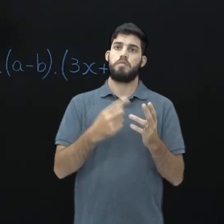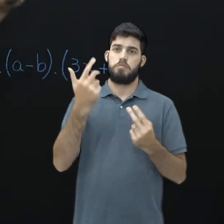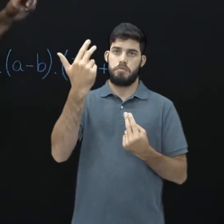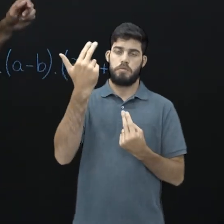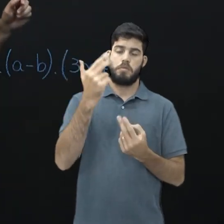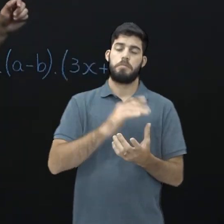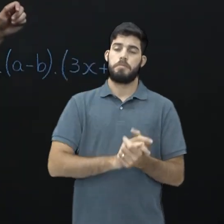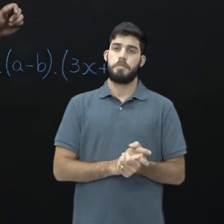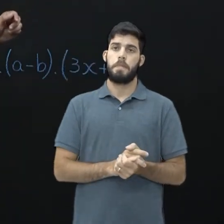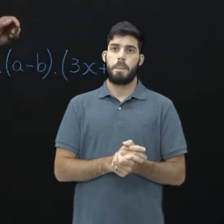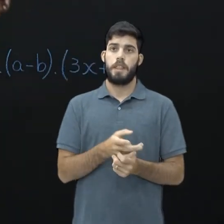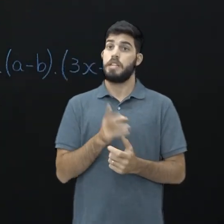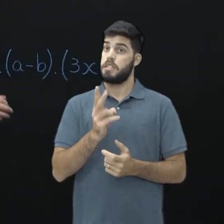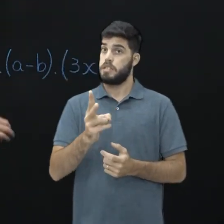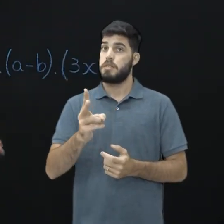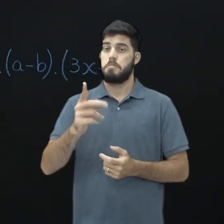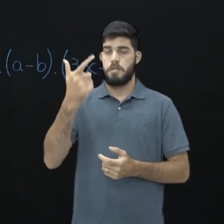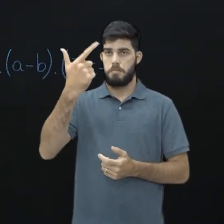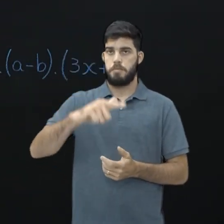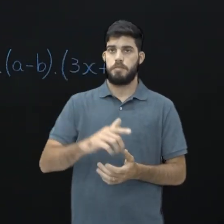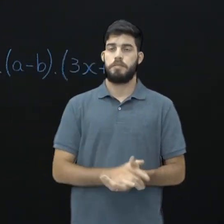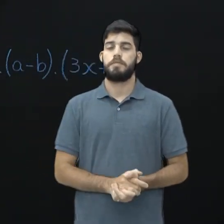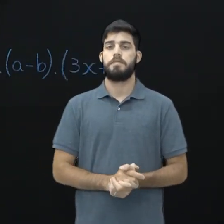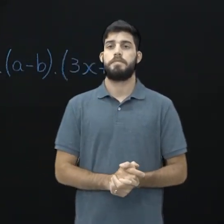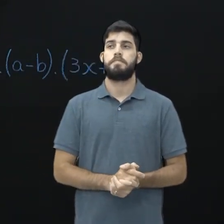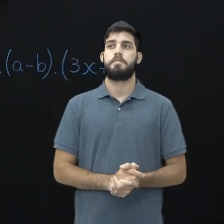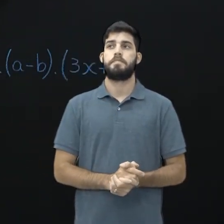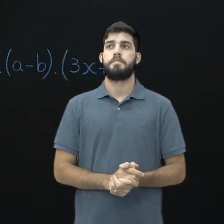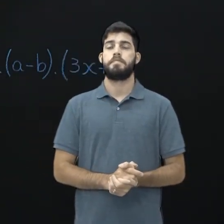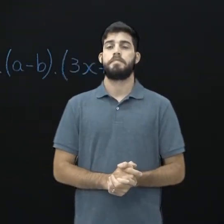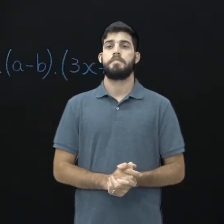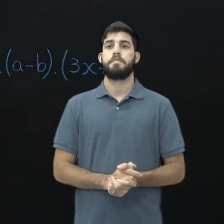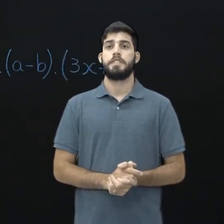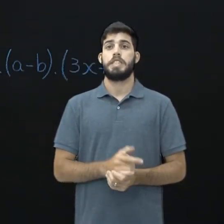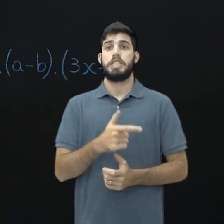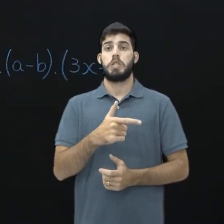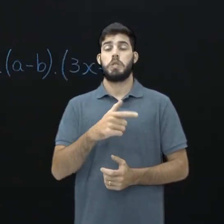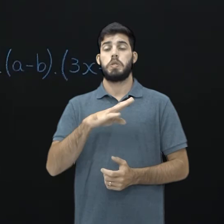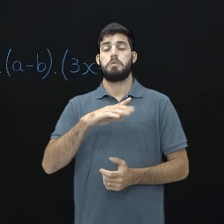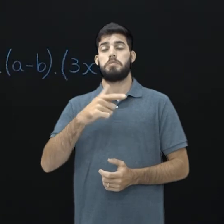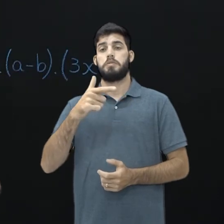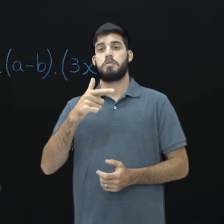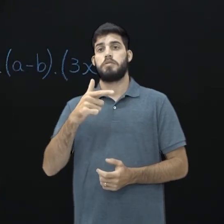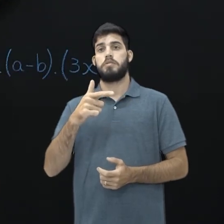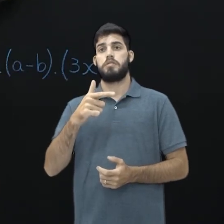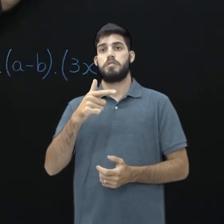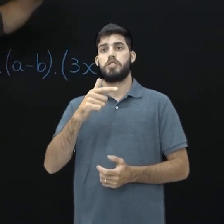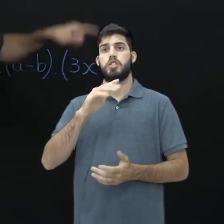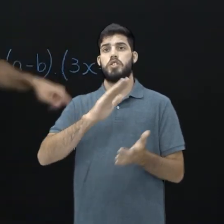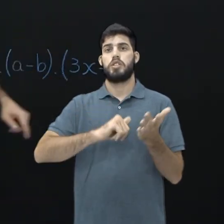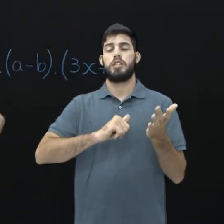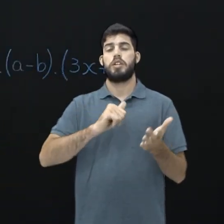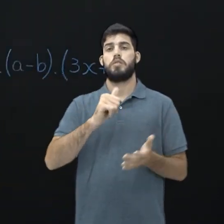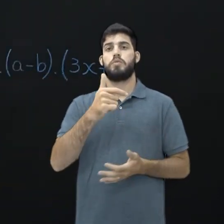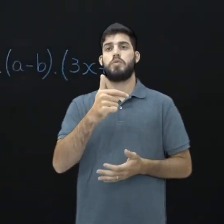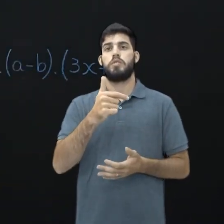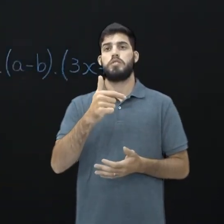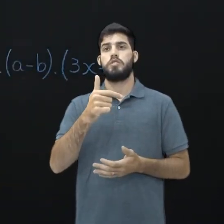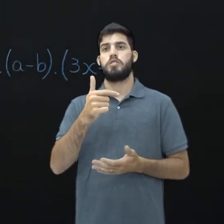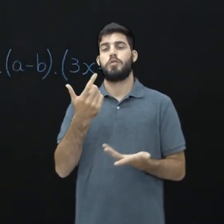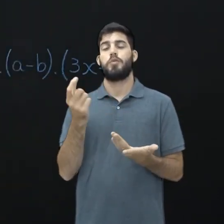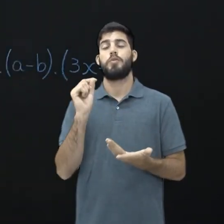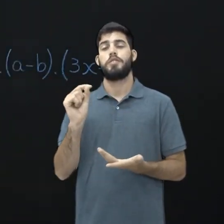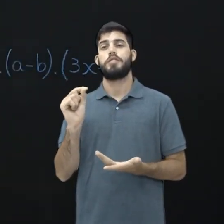é menos, o sinal sempre se repete, tá? De 2b ao quadrado, se eu tirar o 2, sobra também b ao